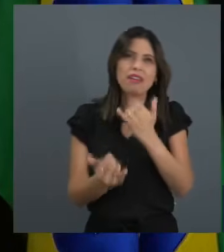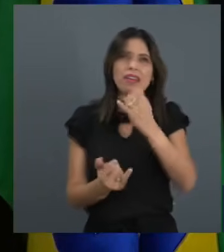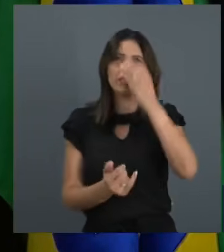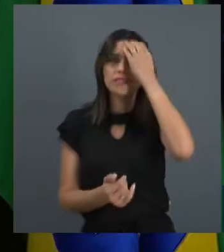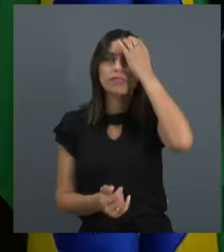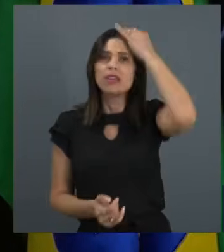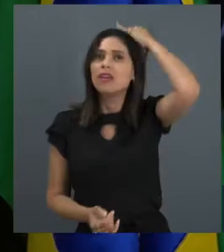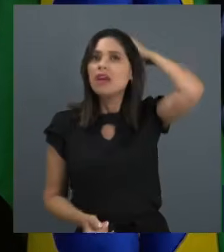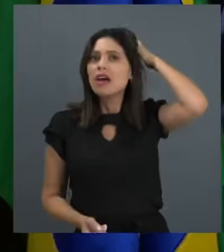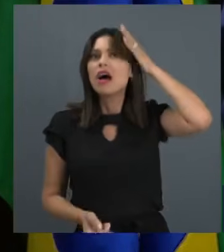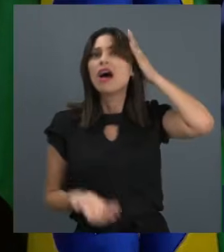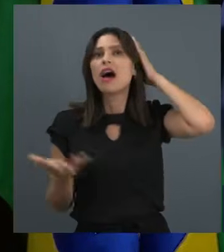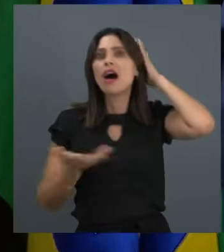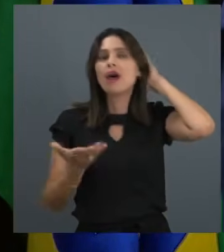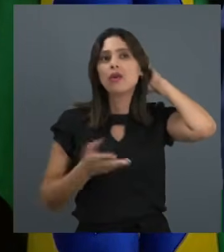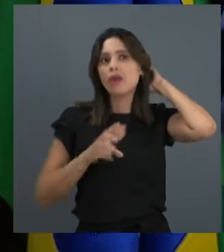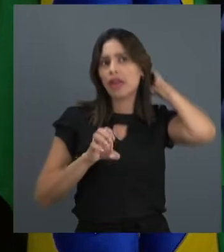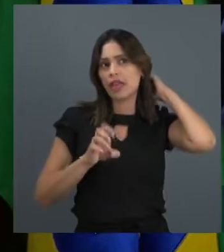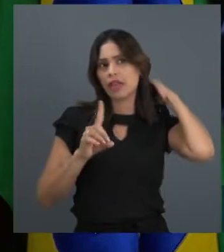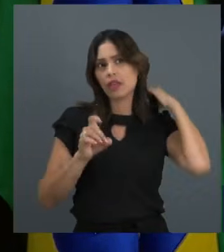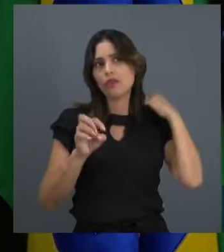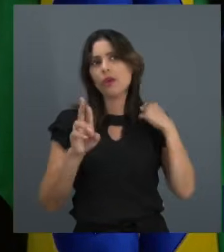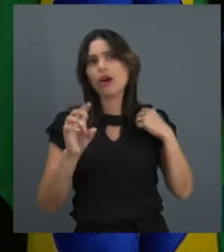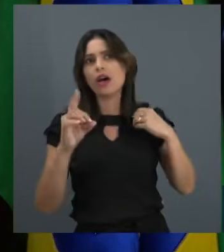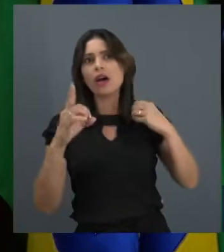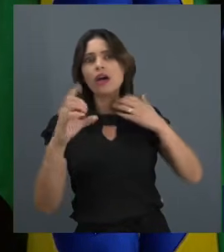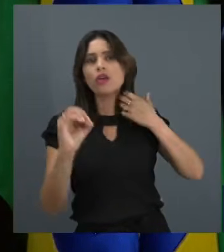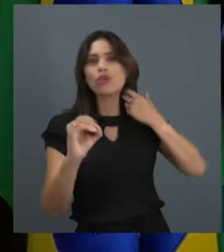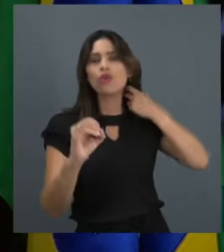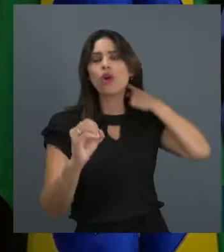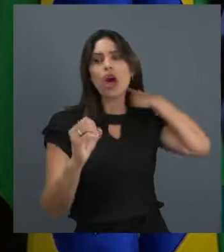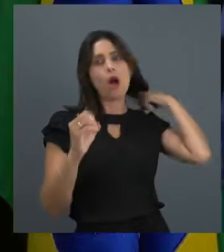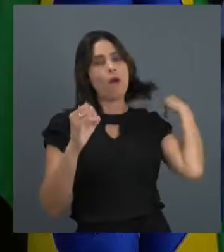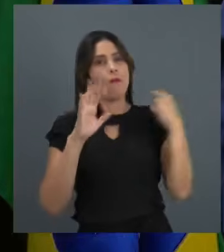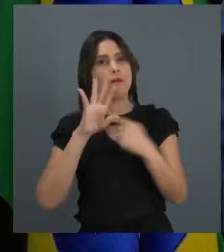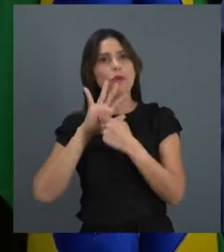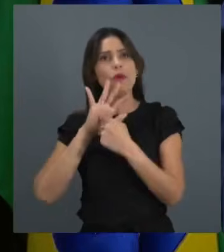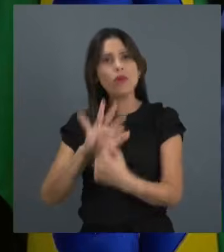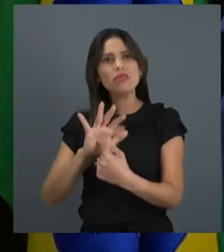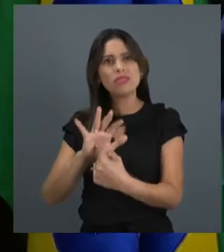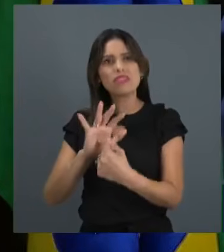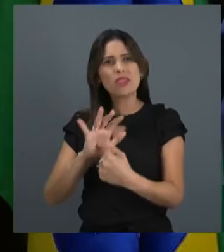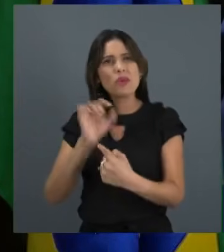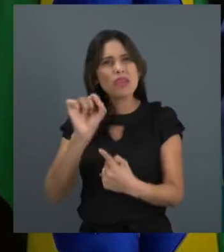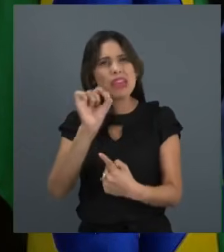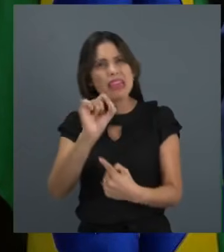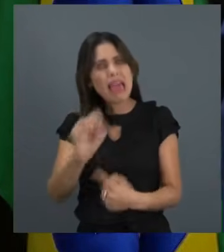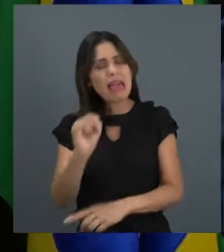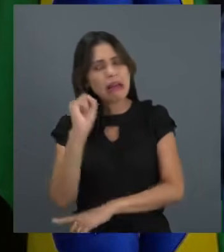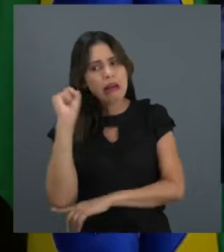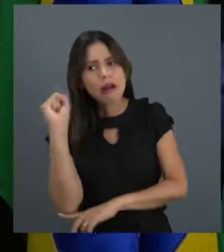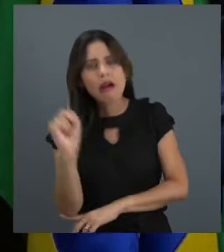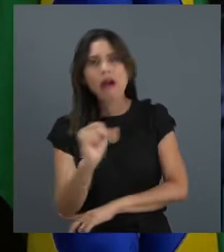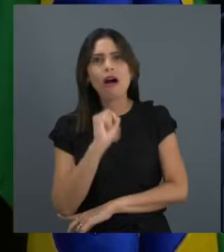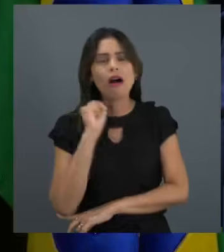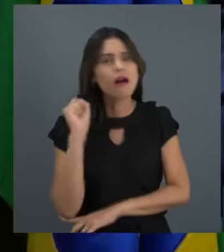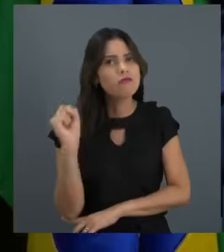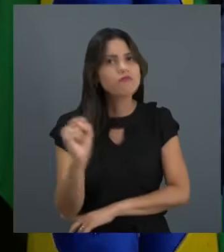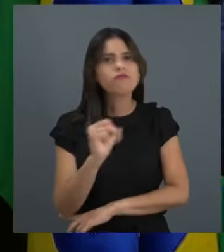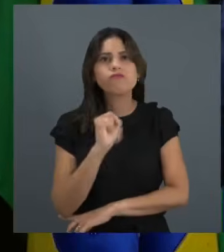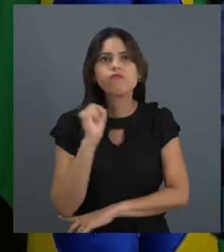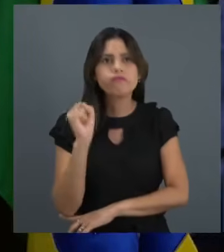agora, Eduardo Tagliaferro traz mais uma gravíssima denúncia que podemos considerar